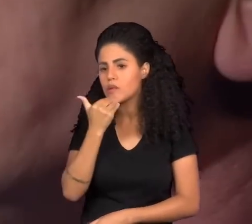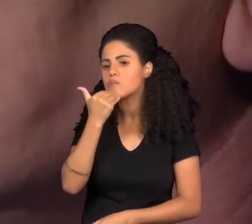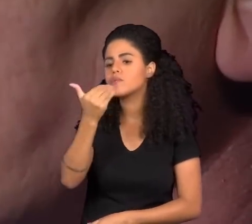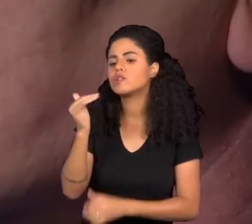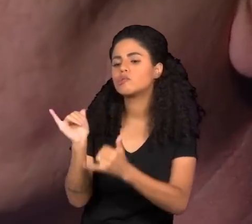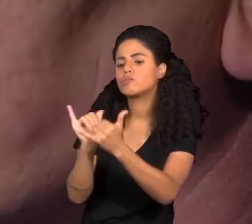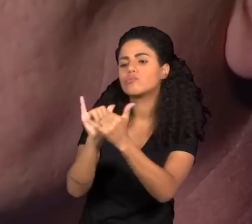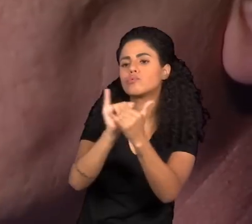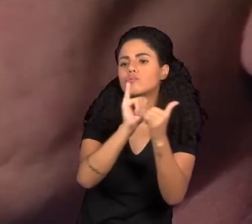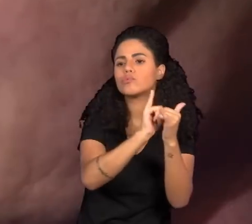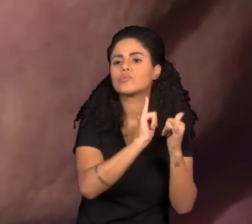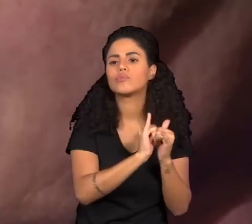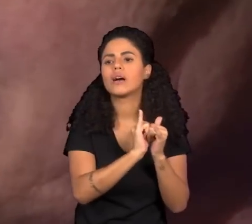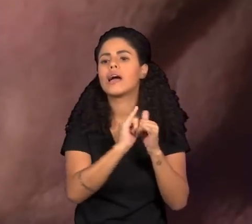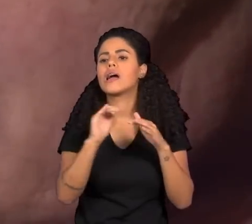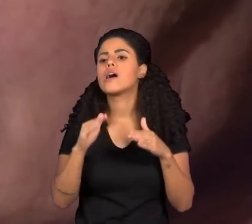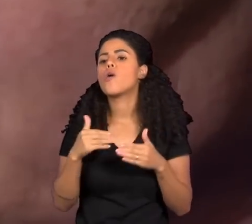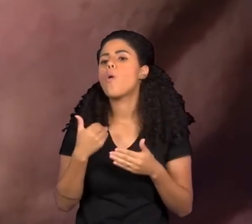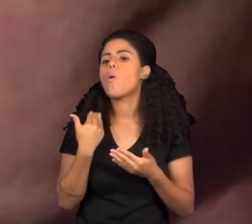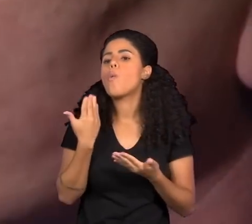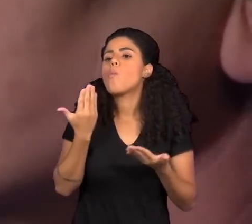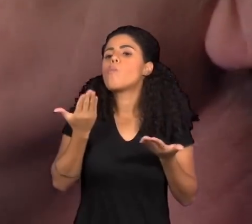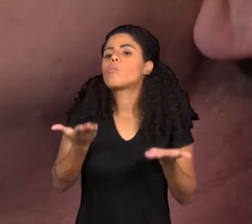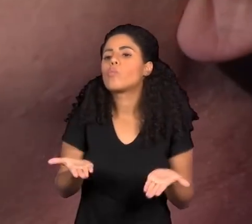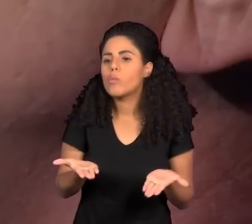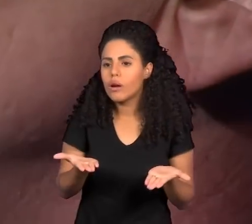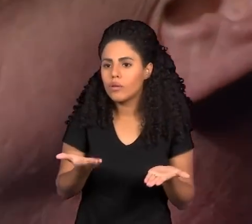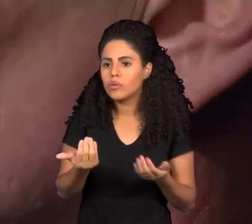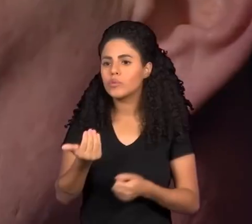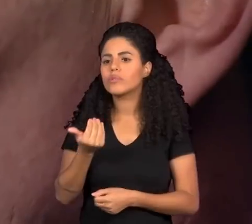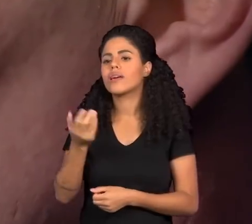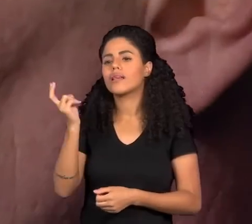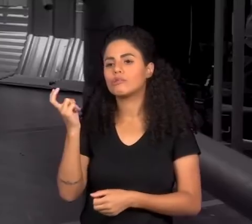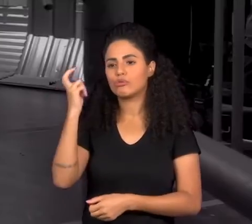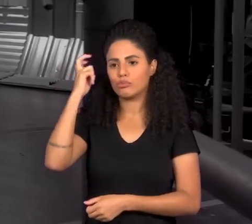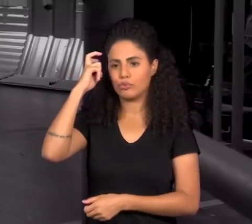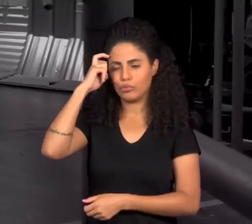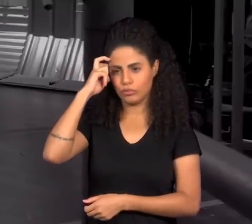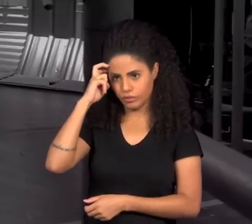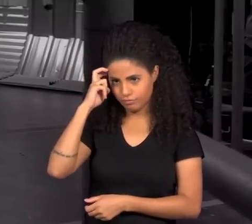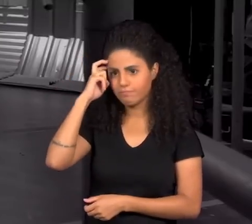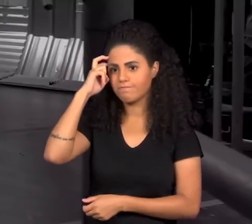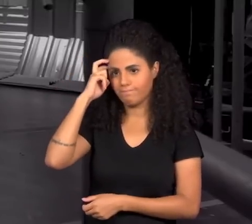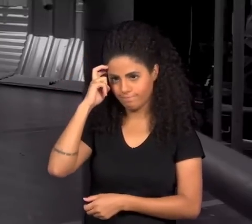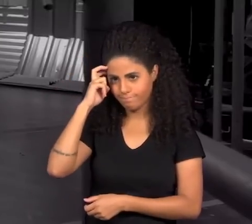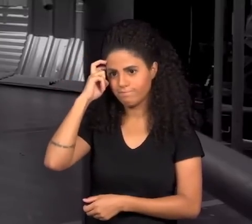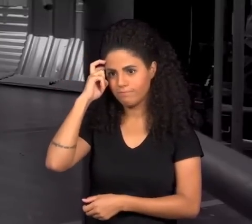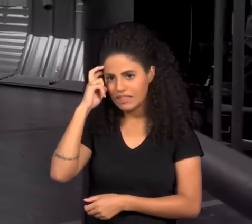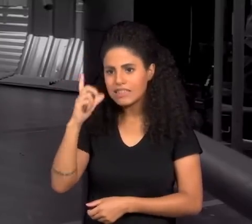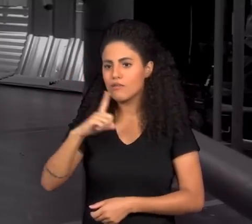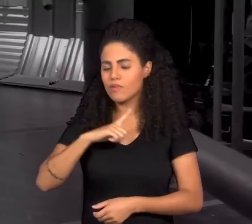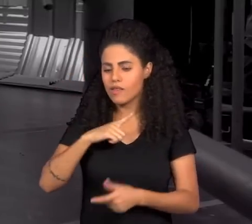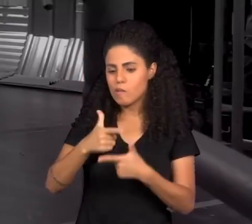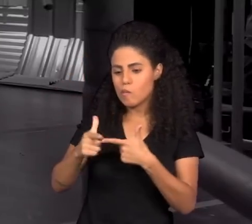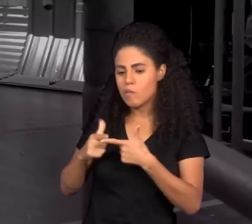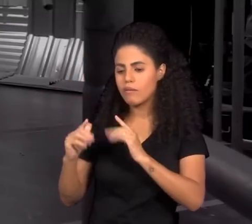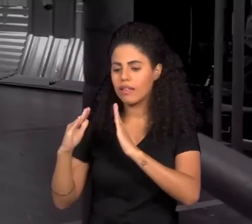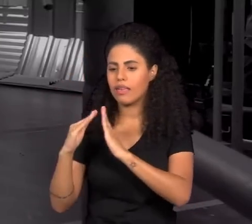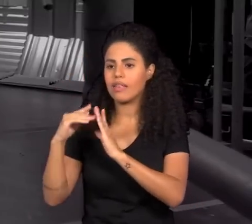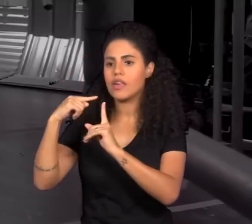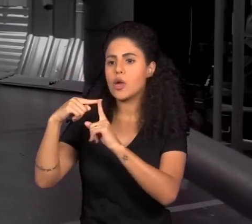E dentre eles foi exatamente essa falta do processo de enculturação. De fato, há feridas que a igreja tem que